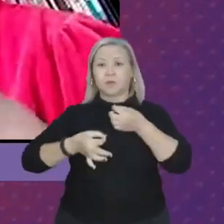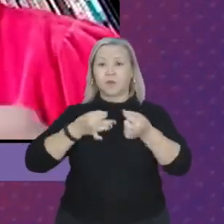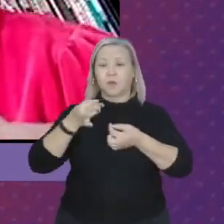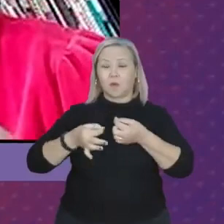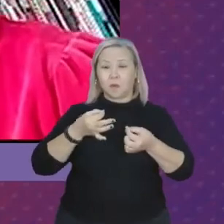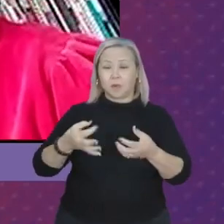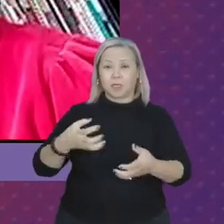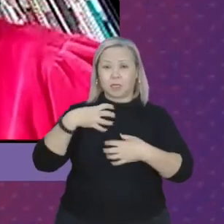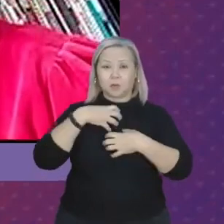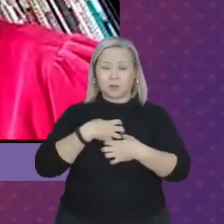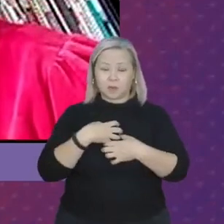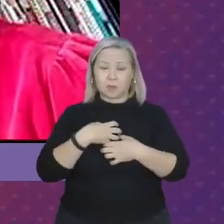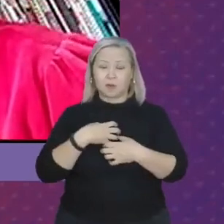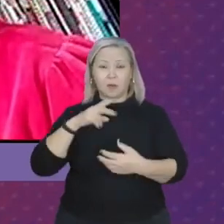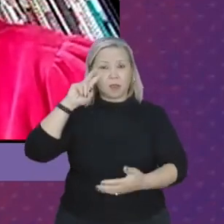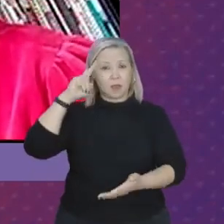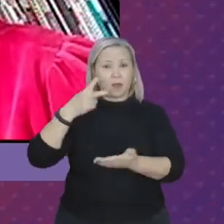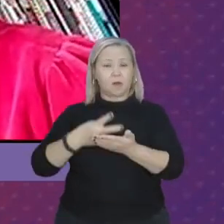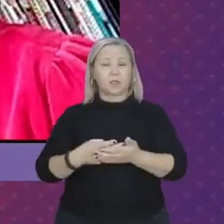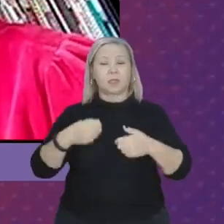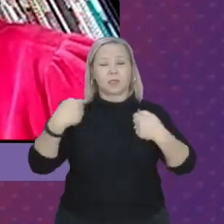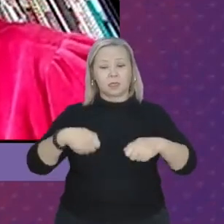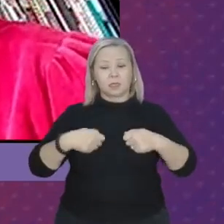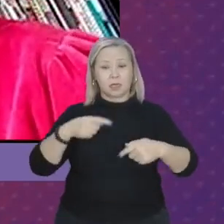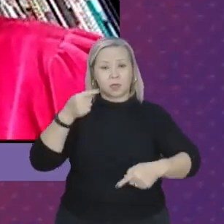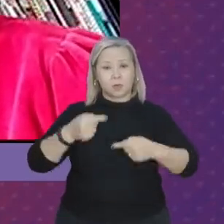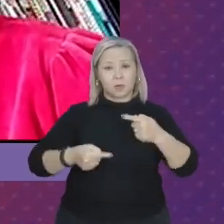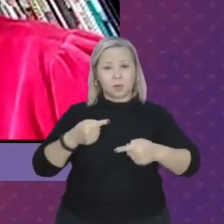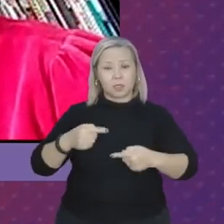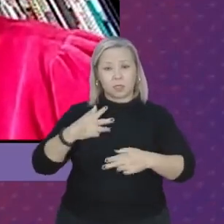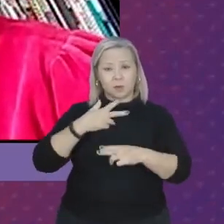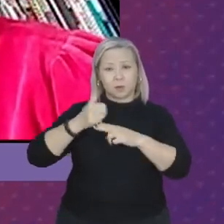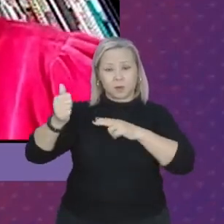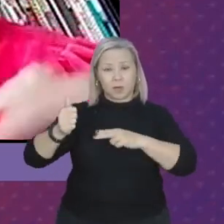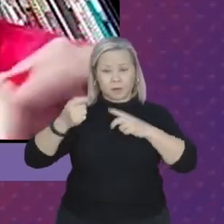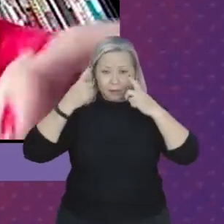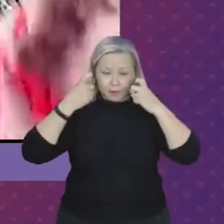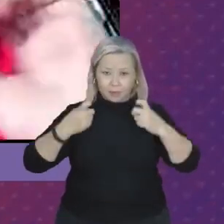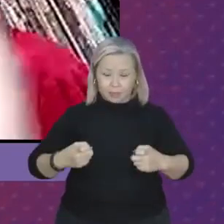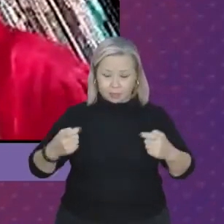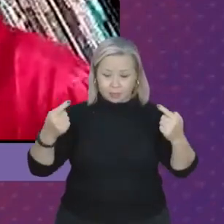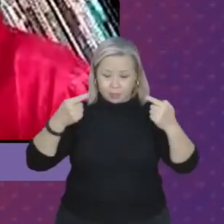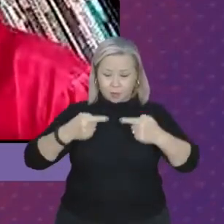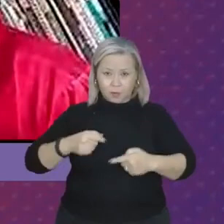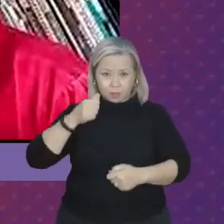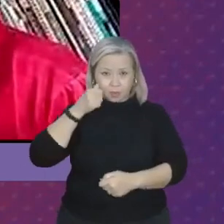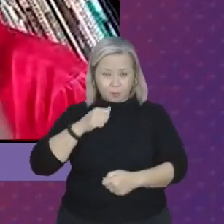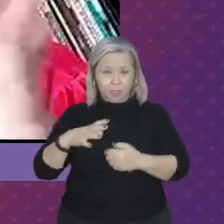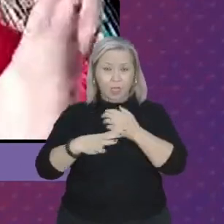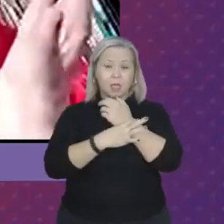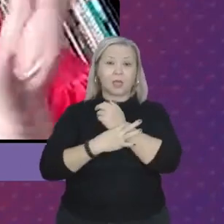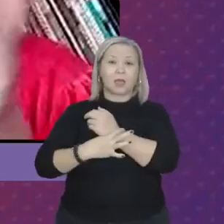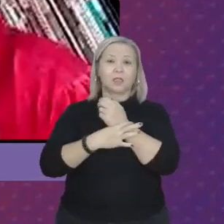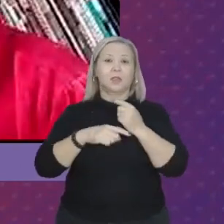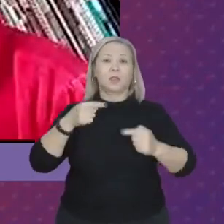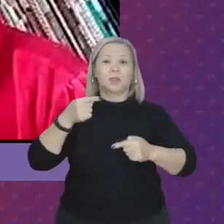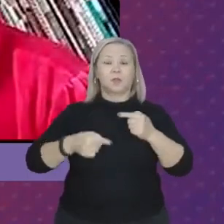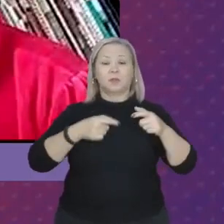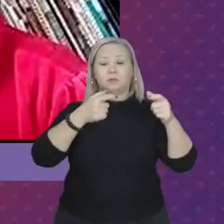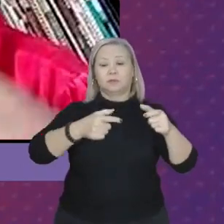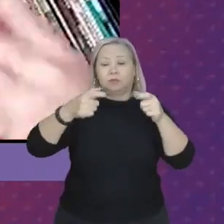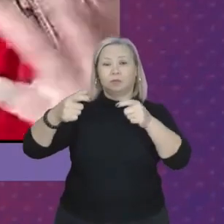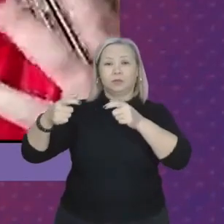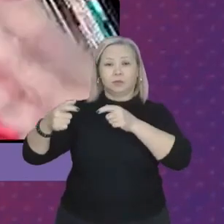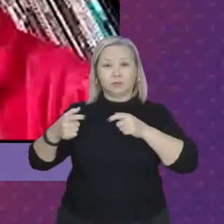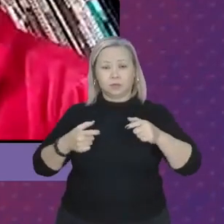a necessidade de políticas para a superação da violência contra as mulheres e a garantia de políticas em todos os campos,